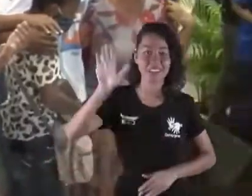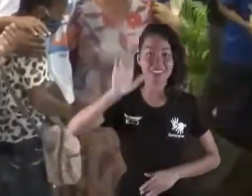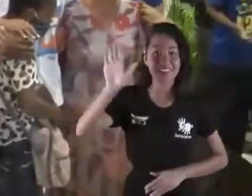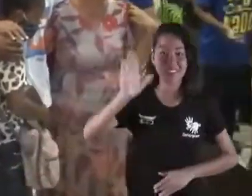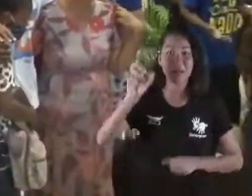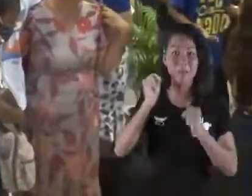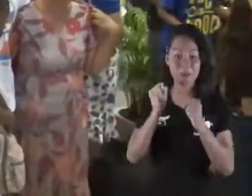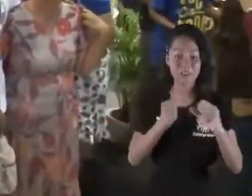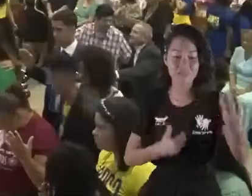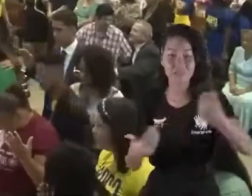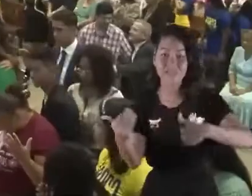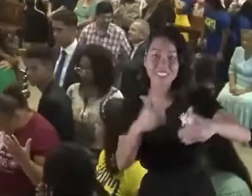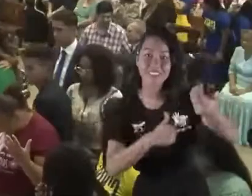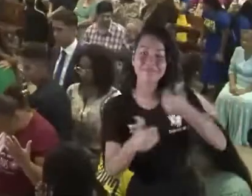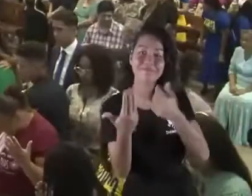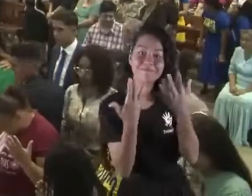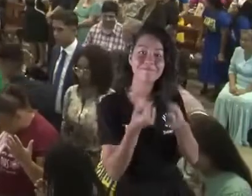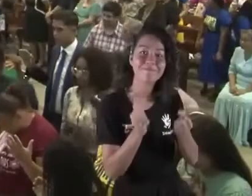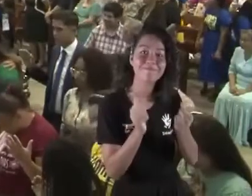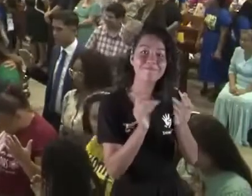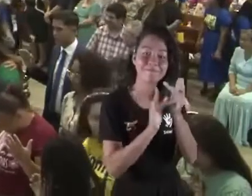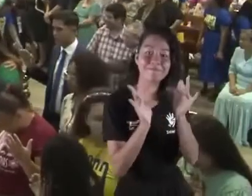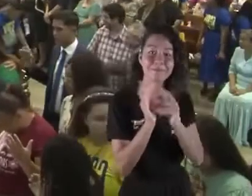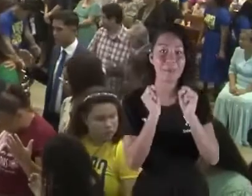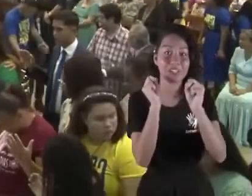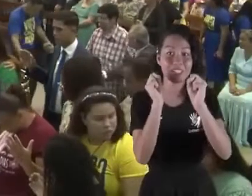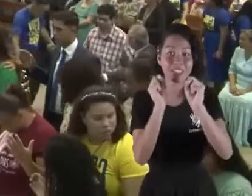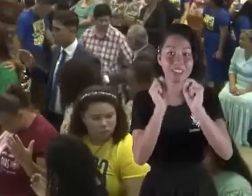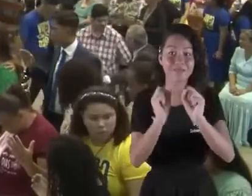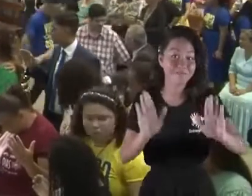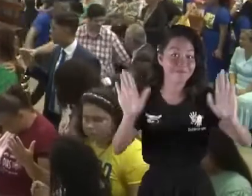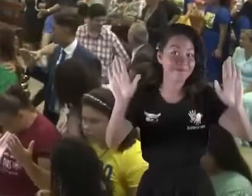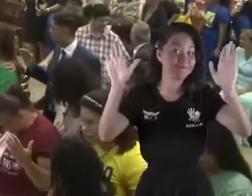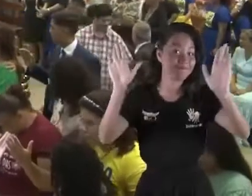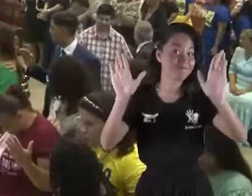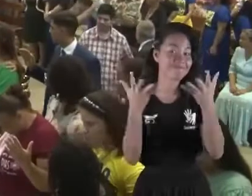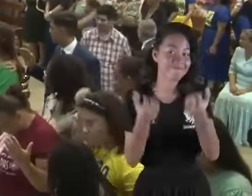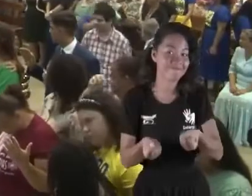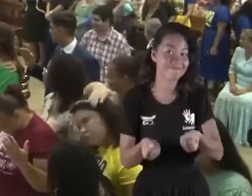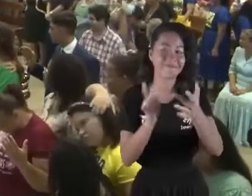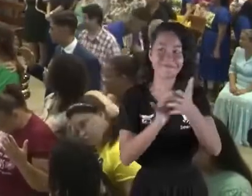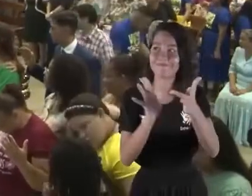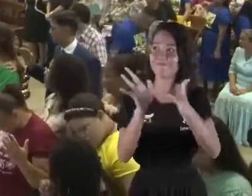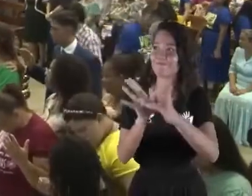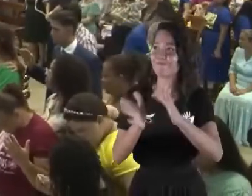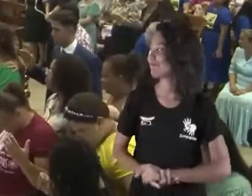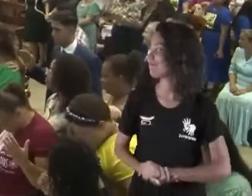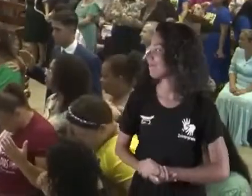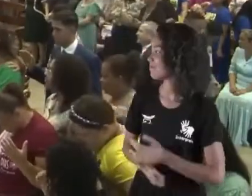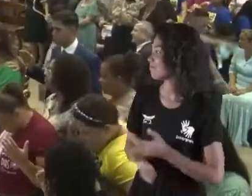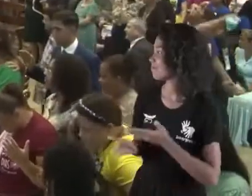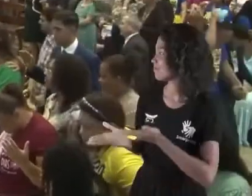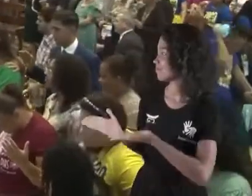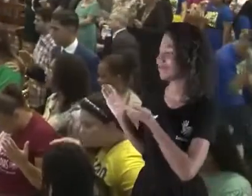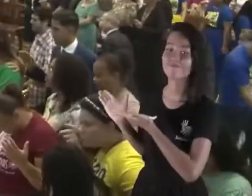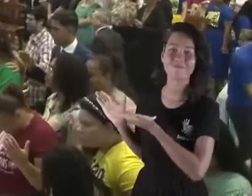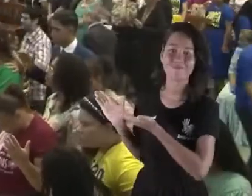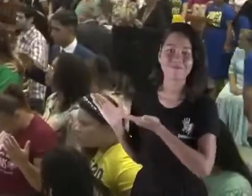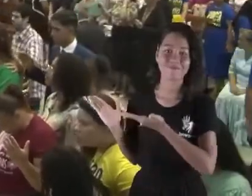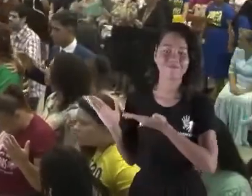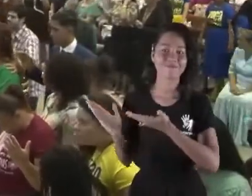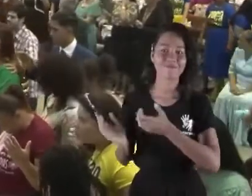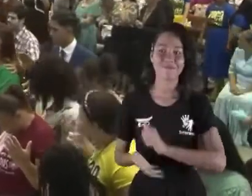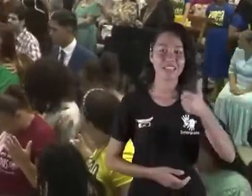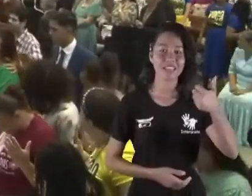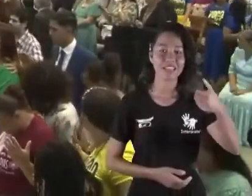levantada. Vem de mão levantada. Vem de mão levantada. Cadê aqui? 50ª vida